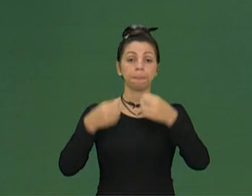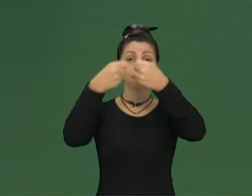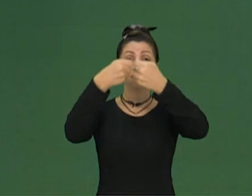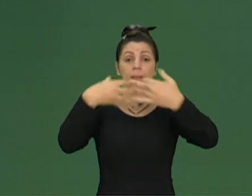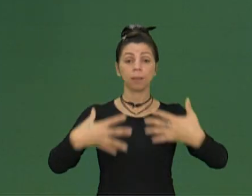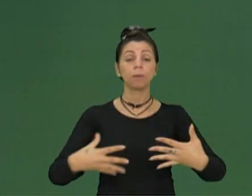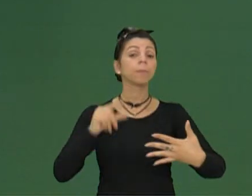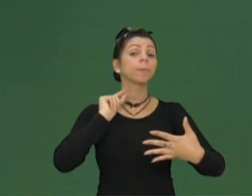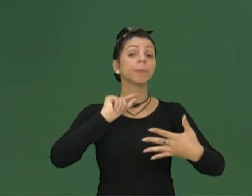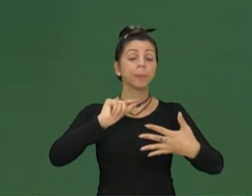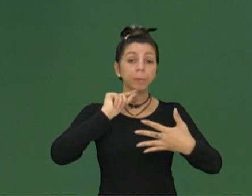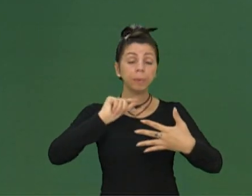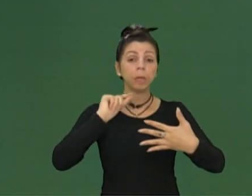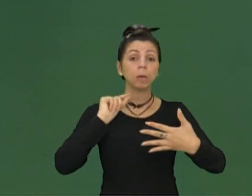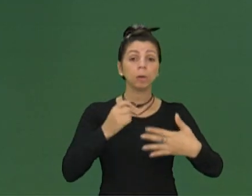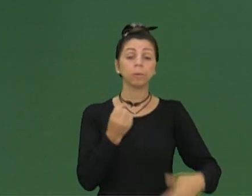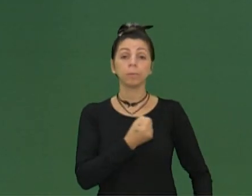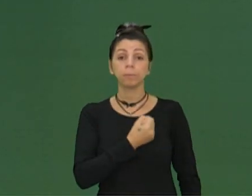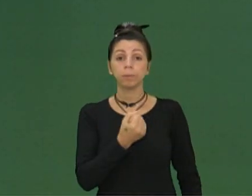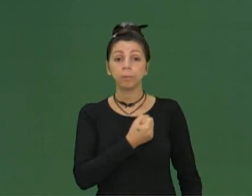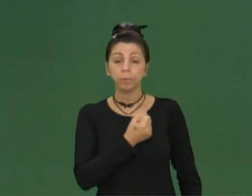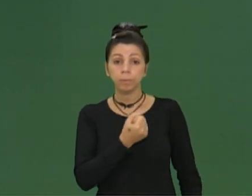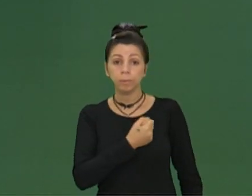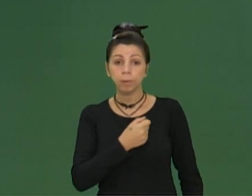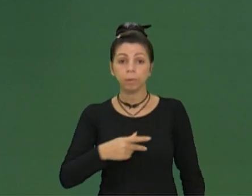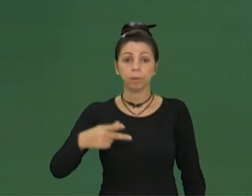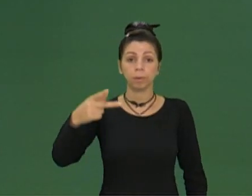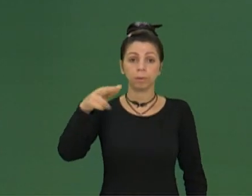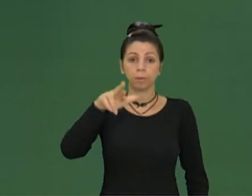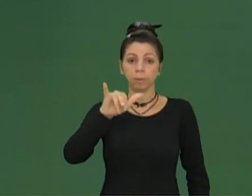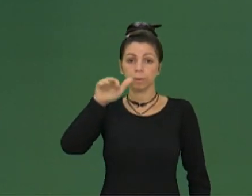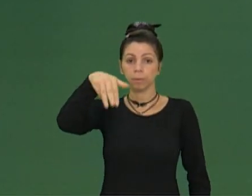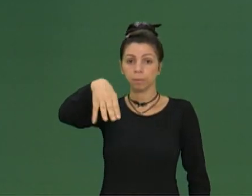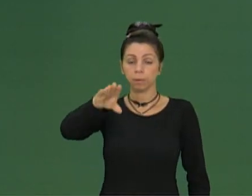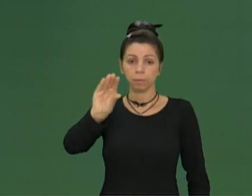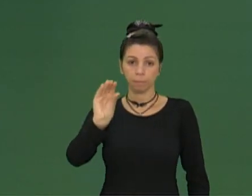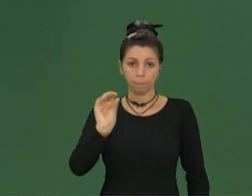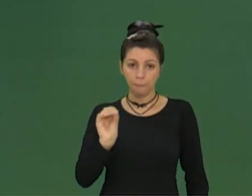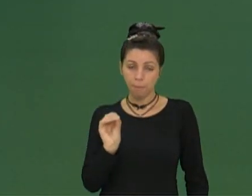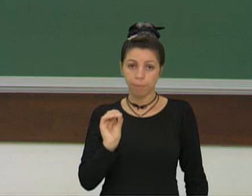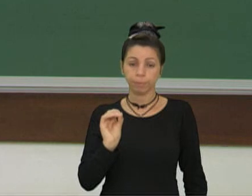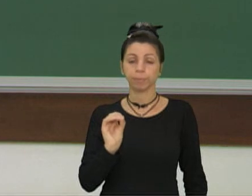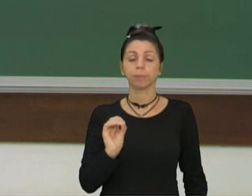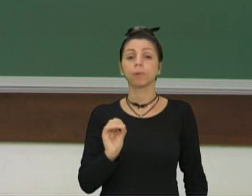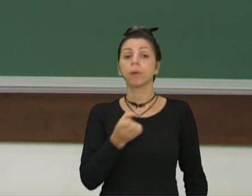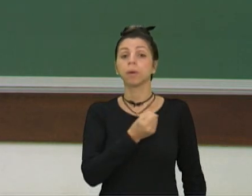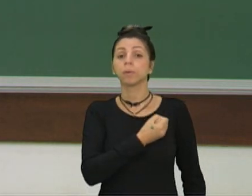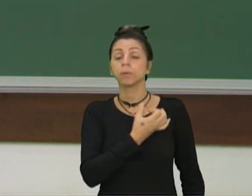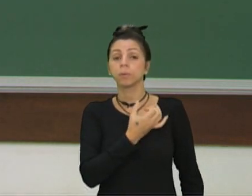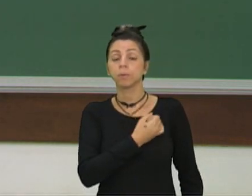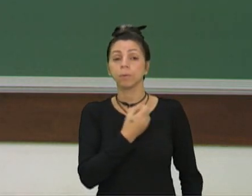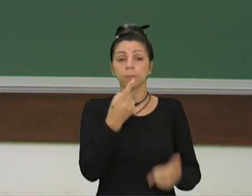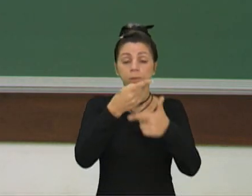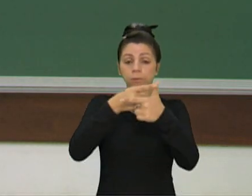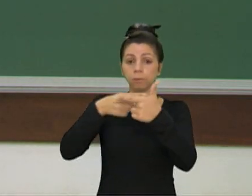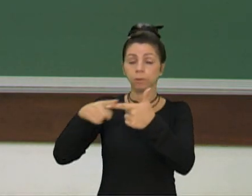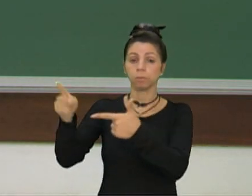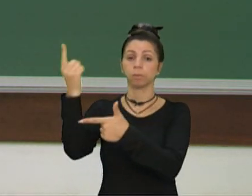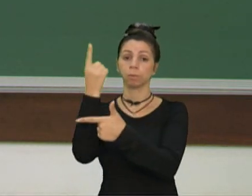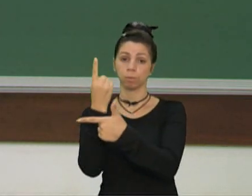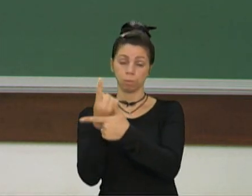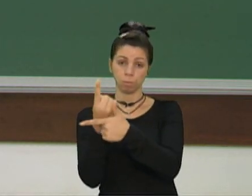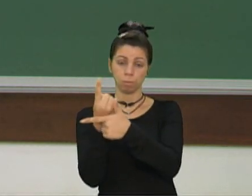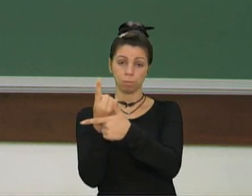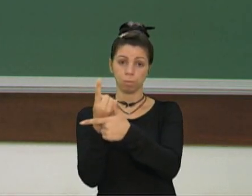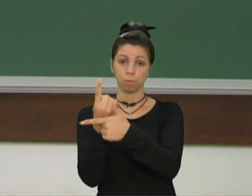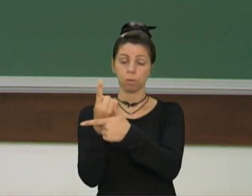envolve o quê? Os números primos. Quais são os números primos? aqueles números que dividem por 1 e por